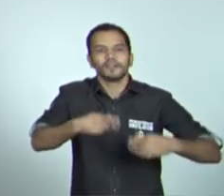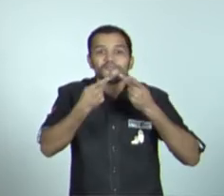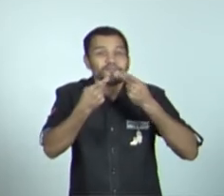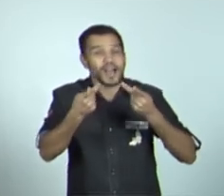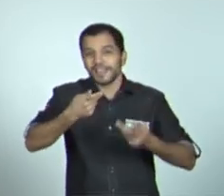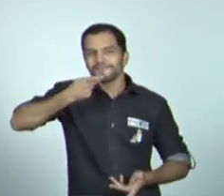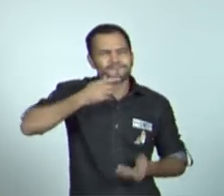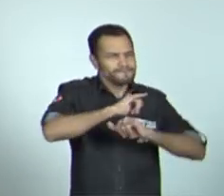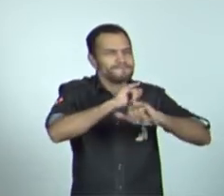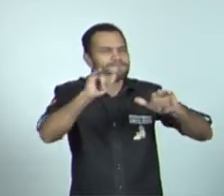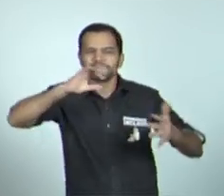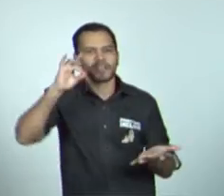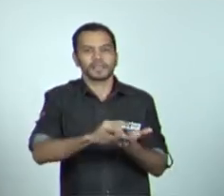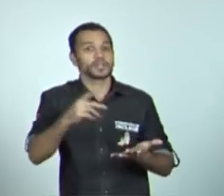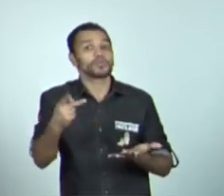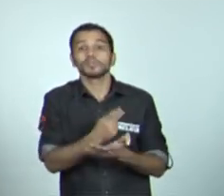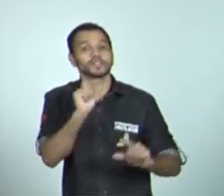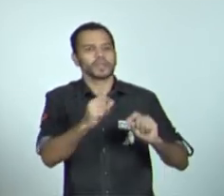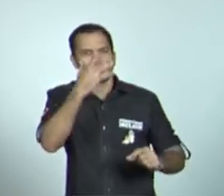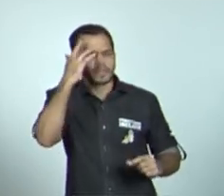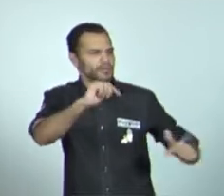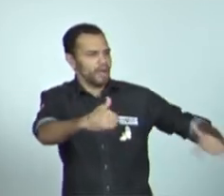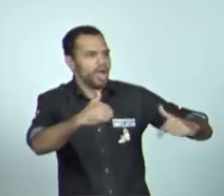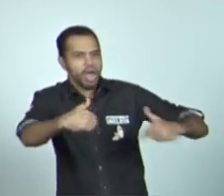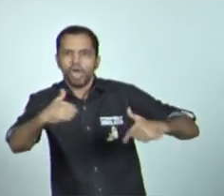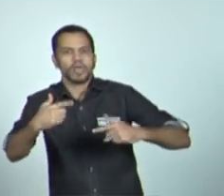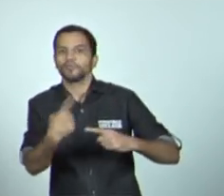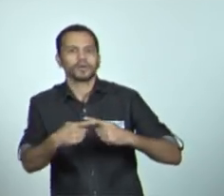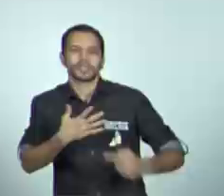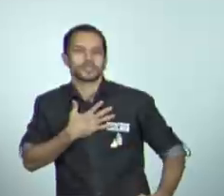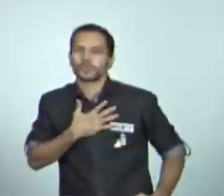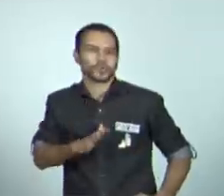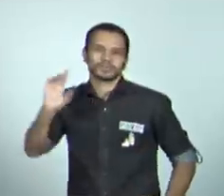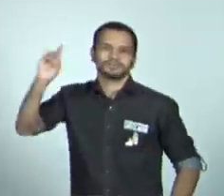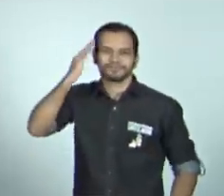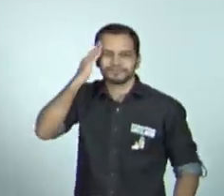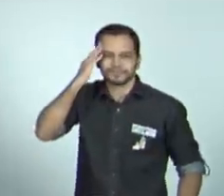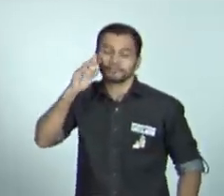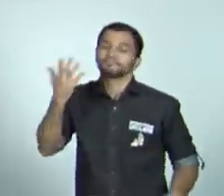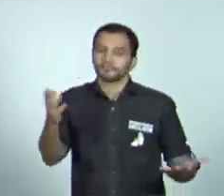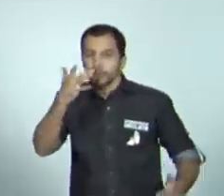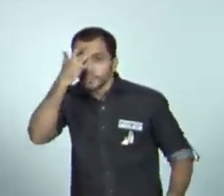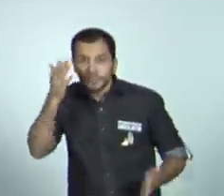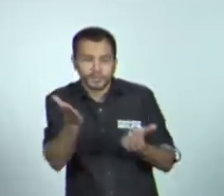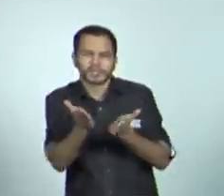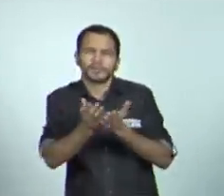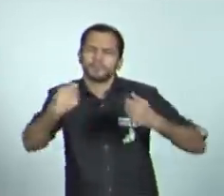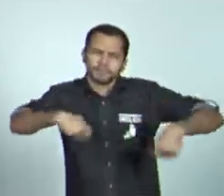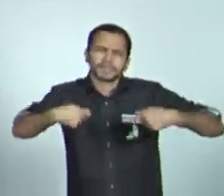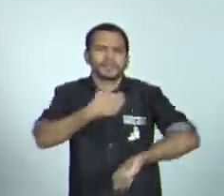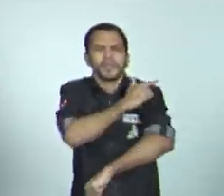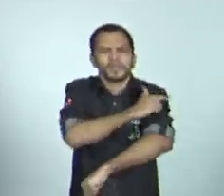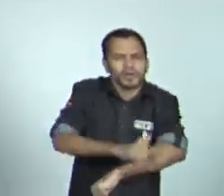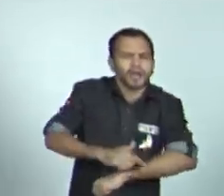meus amados o cristão deve ser educado alegre simpático amigo mas mesmo assim por viver o